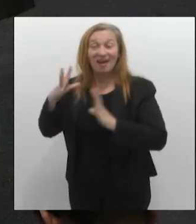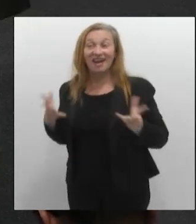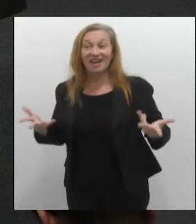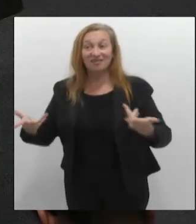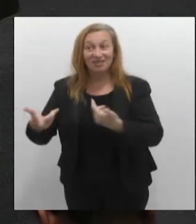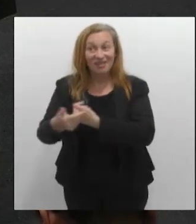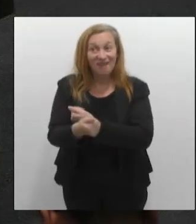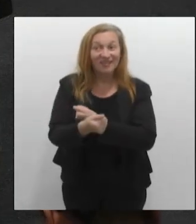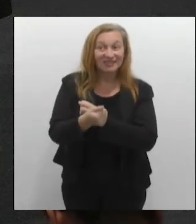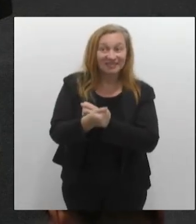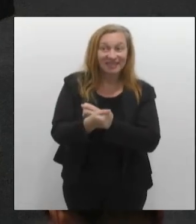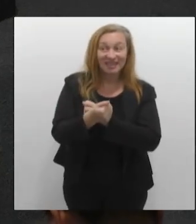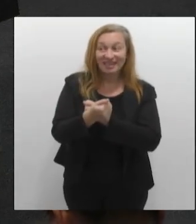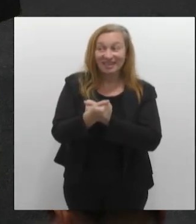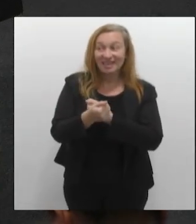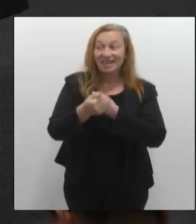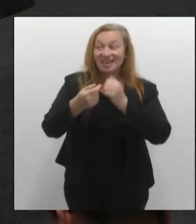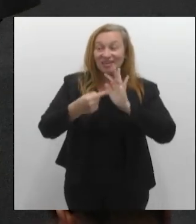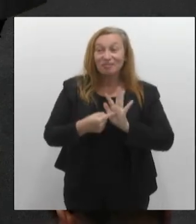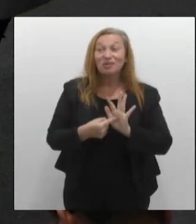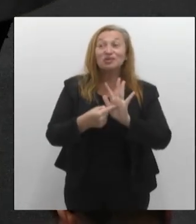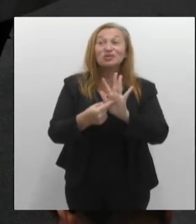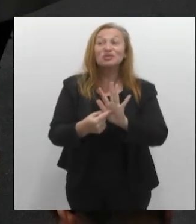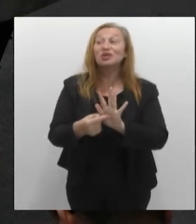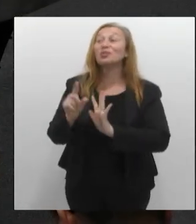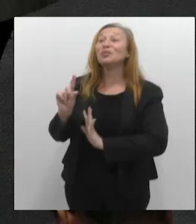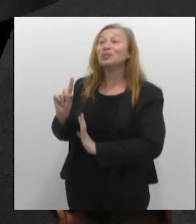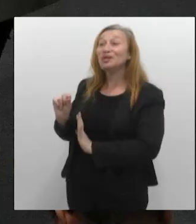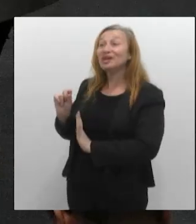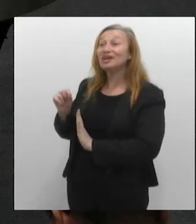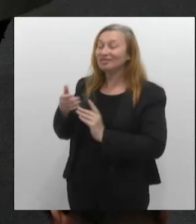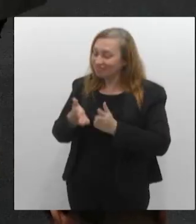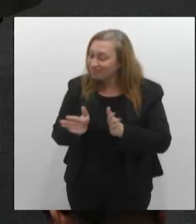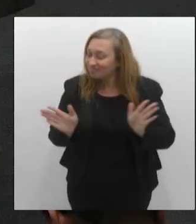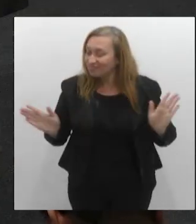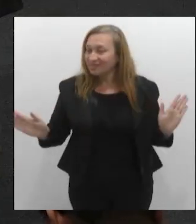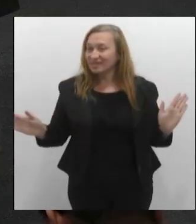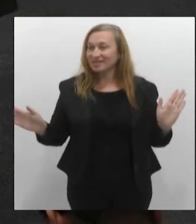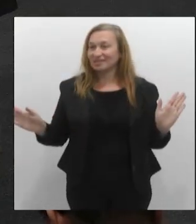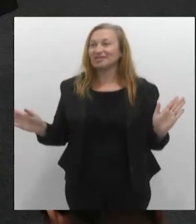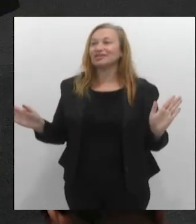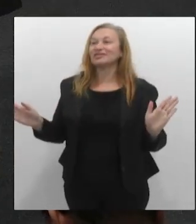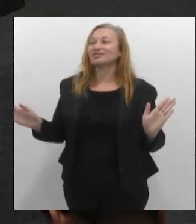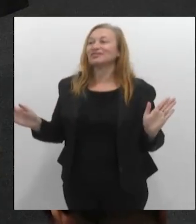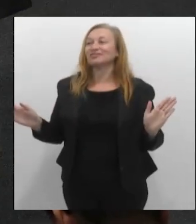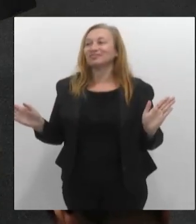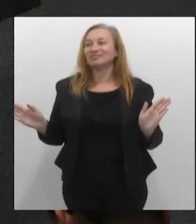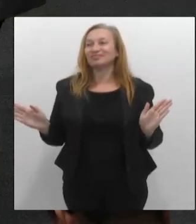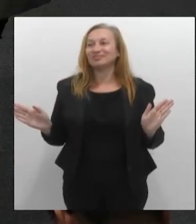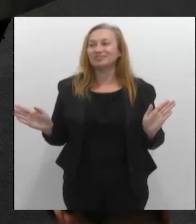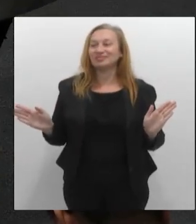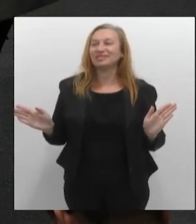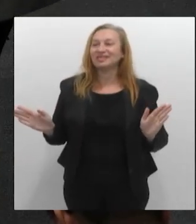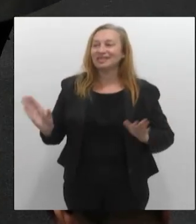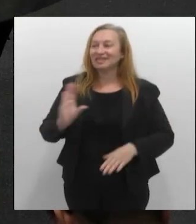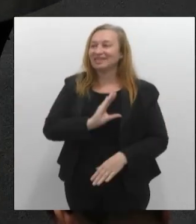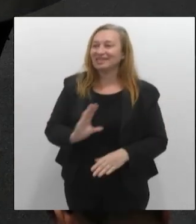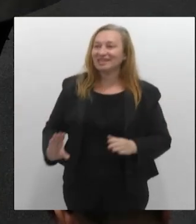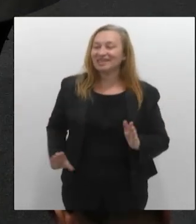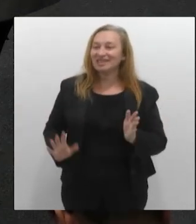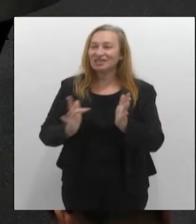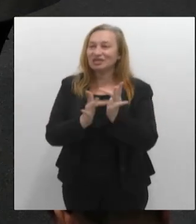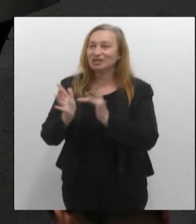é maravilhosa. Resplandece o Cristo Redentor. Caminha